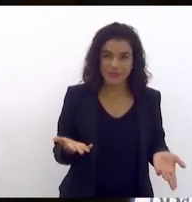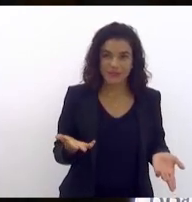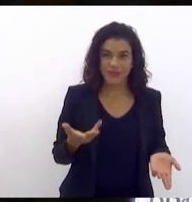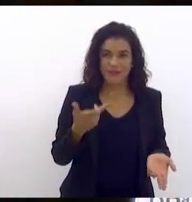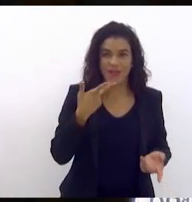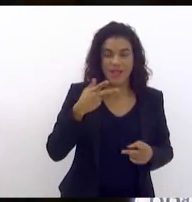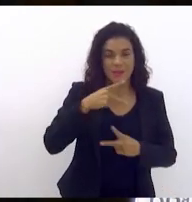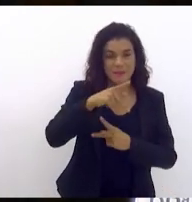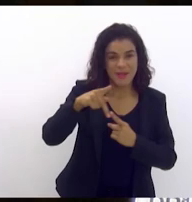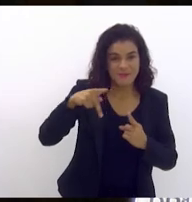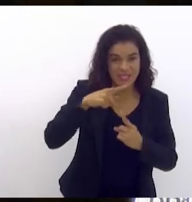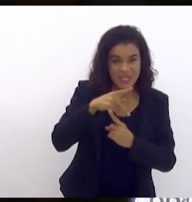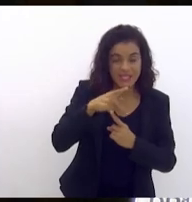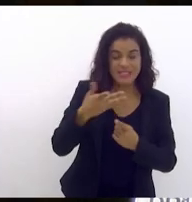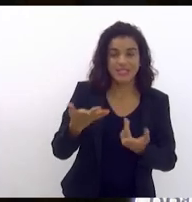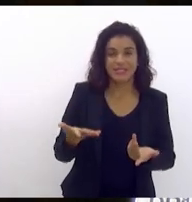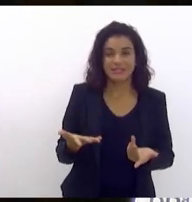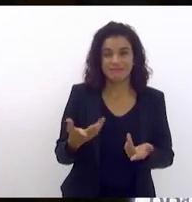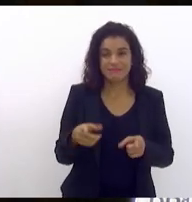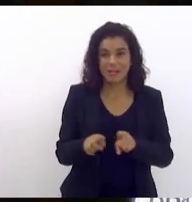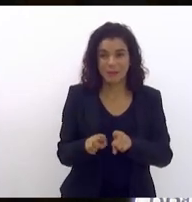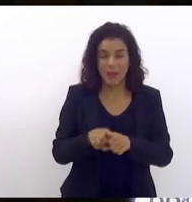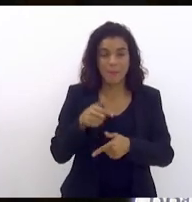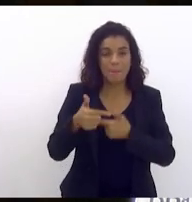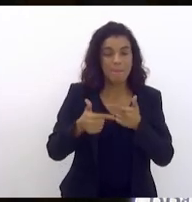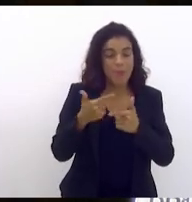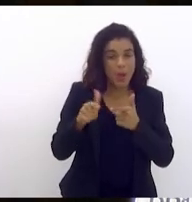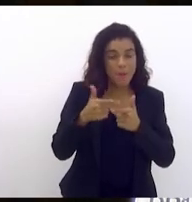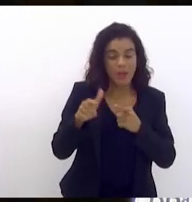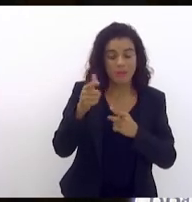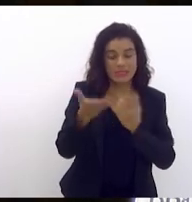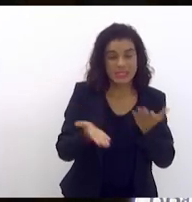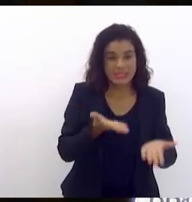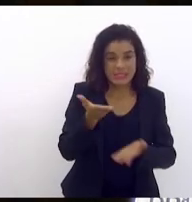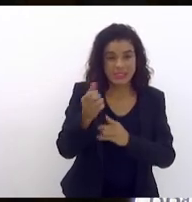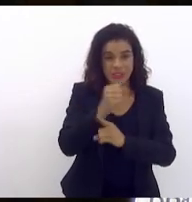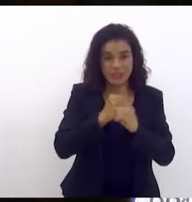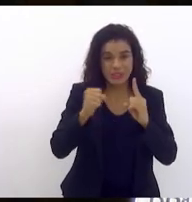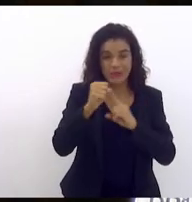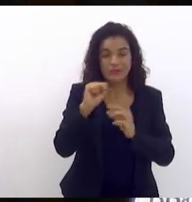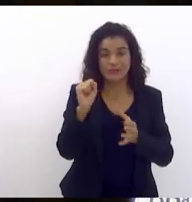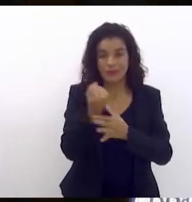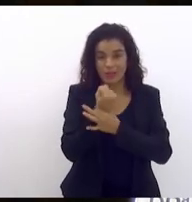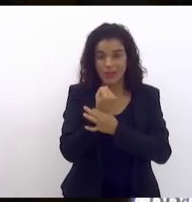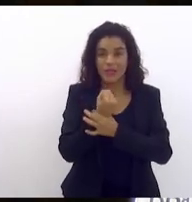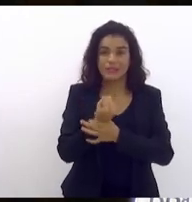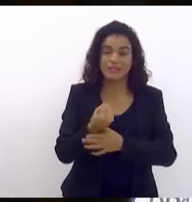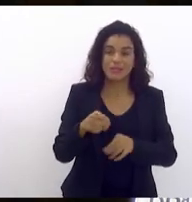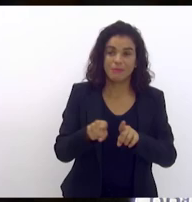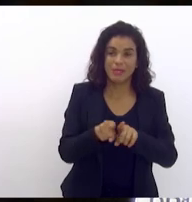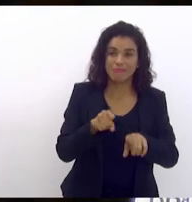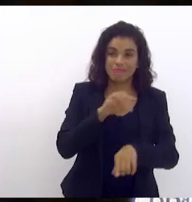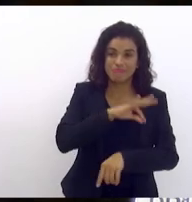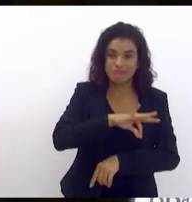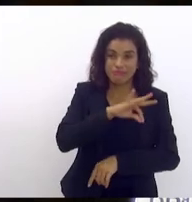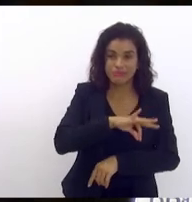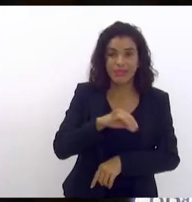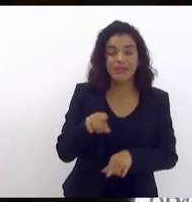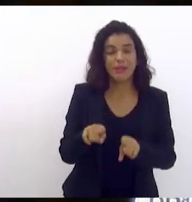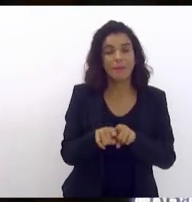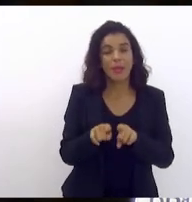previdência social mas que se torna um problema de Assistência Social de segurança pública de geração de renda e no final do dia um problema